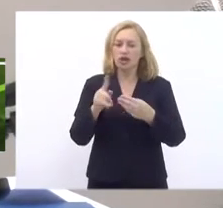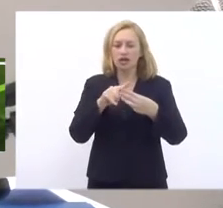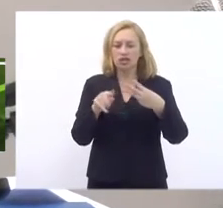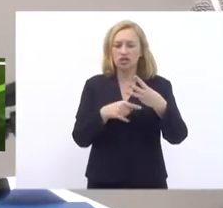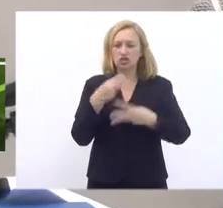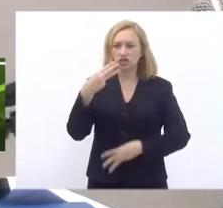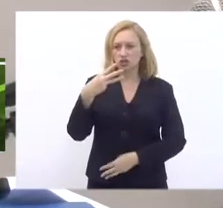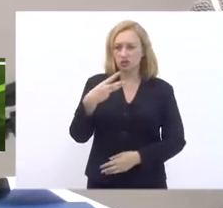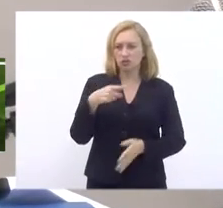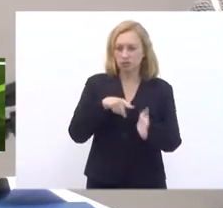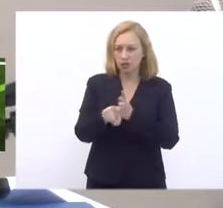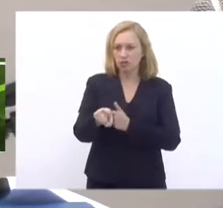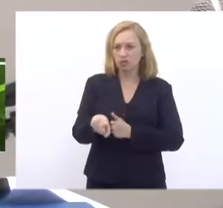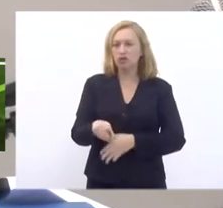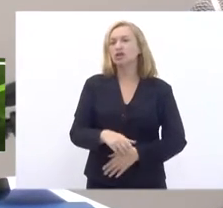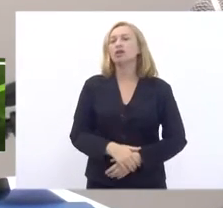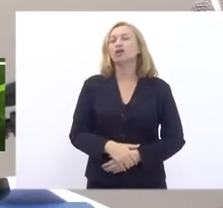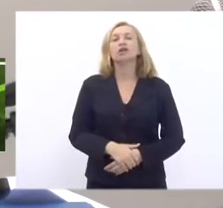questões.